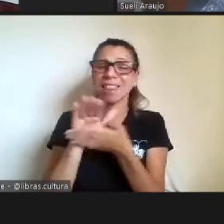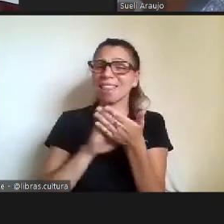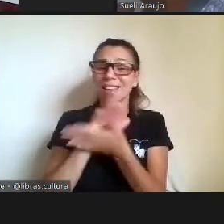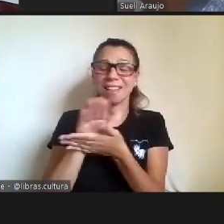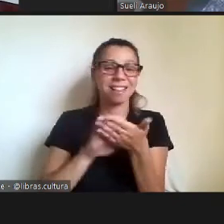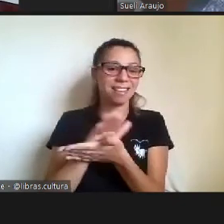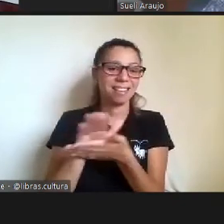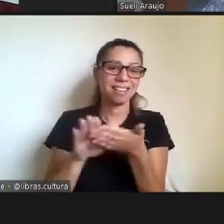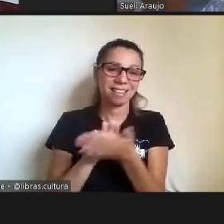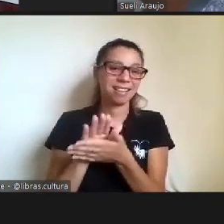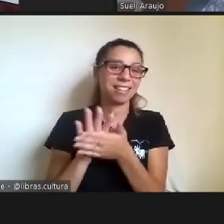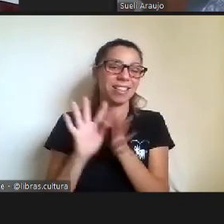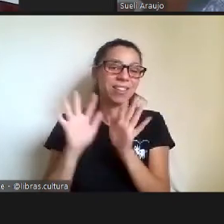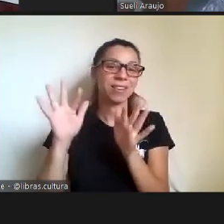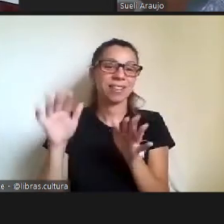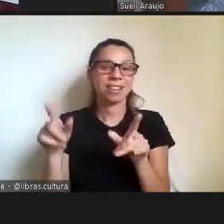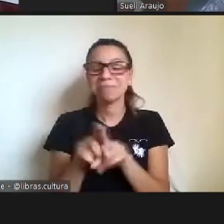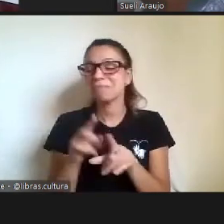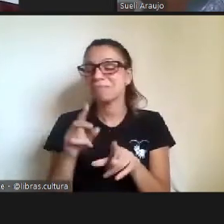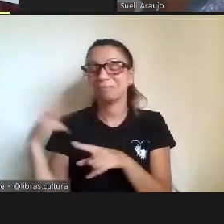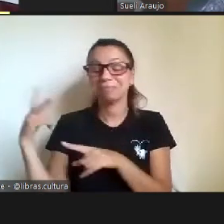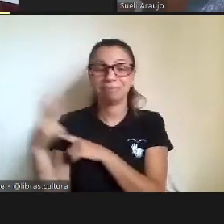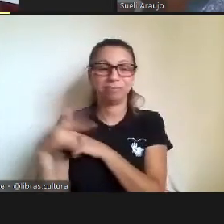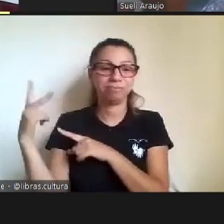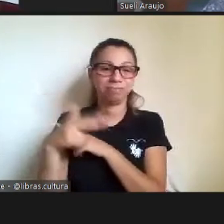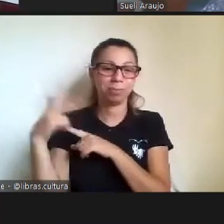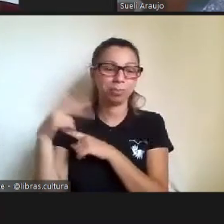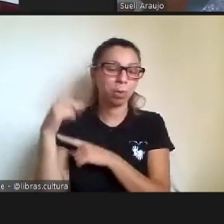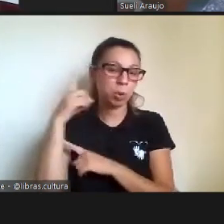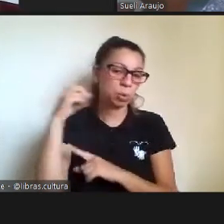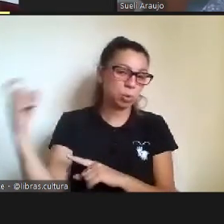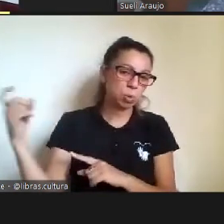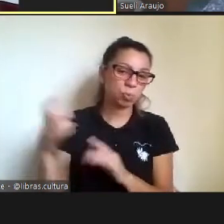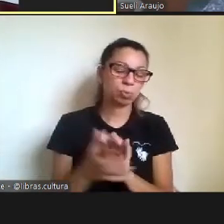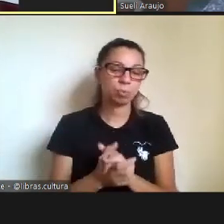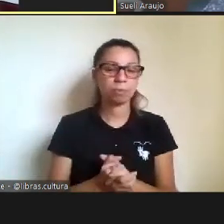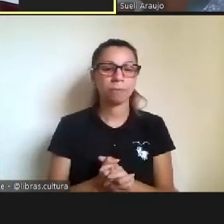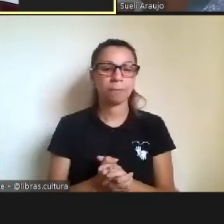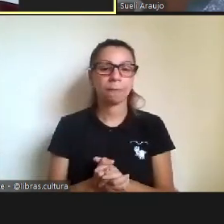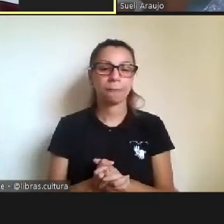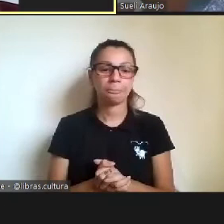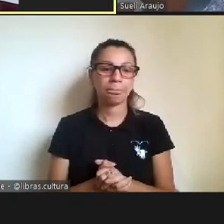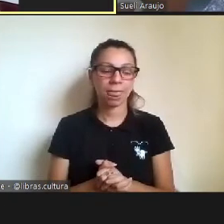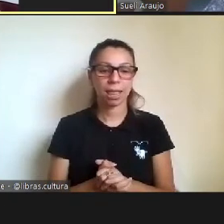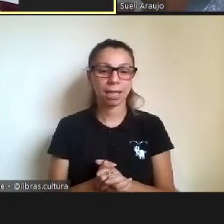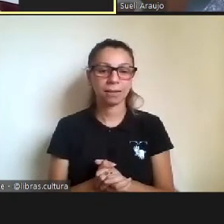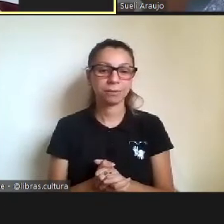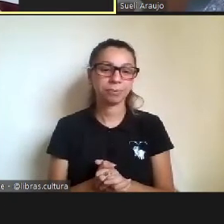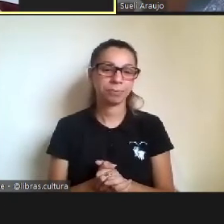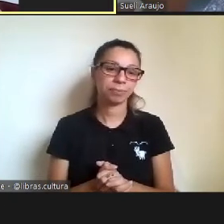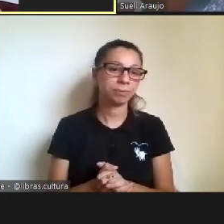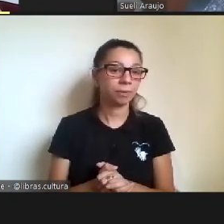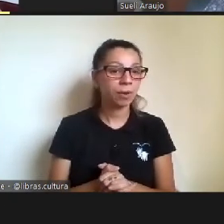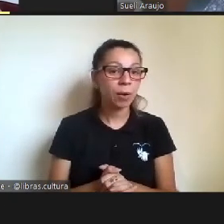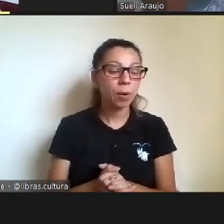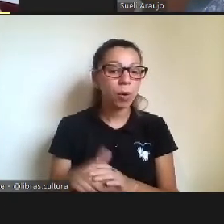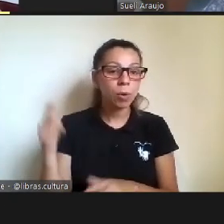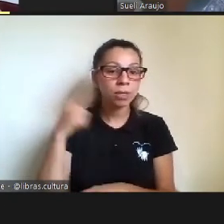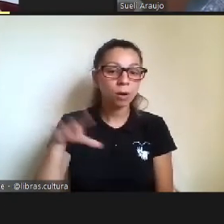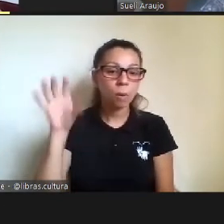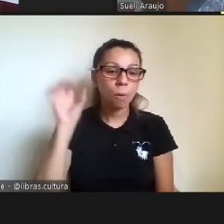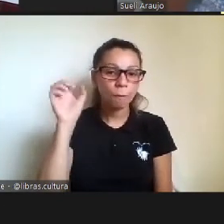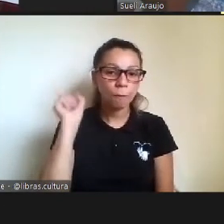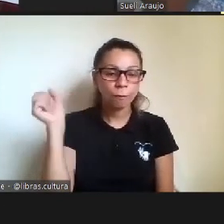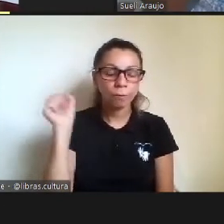consegui ouvir o final da Sueli ali. Ah, tá. Eu acho que agora, deixa eu ver, conseguimos ouvir a Jéssica daí,